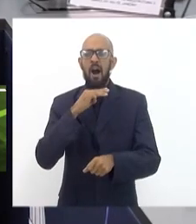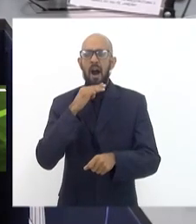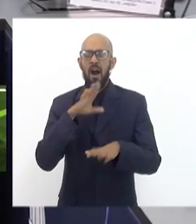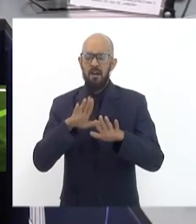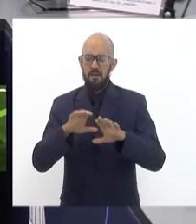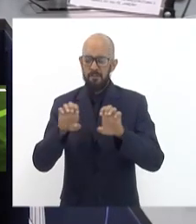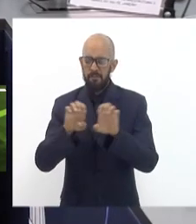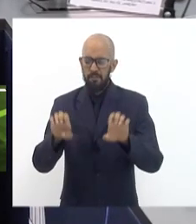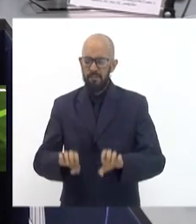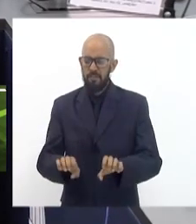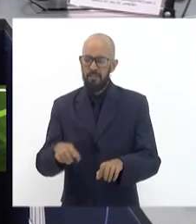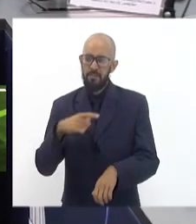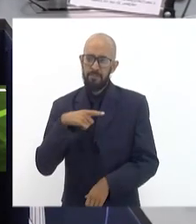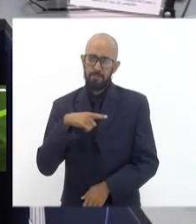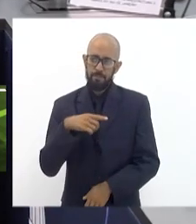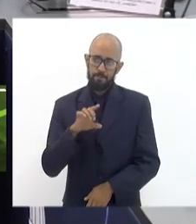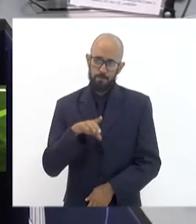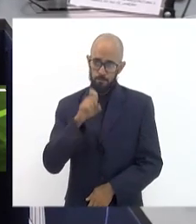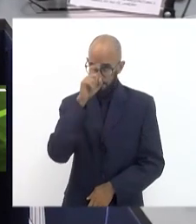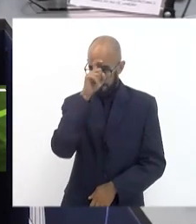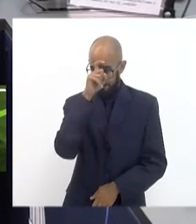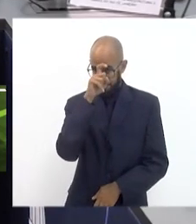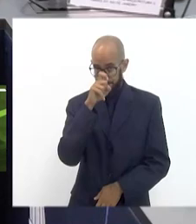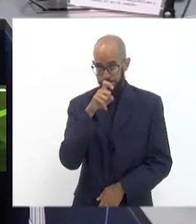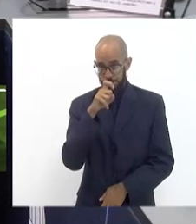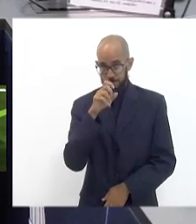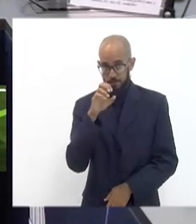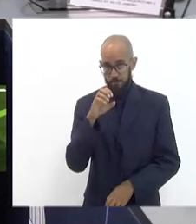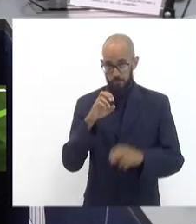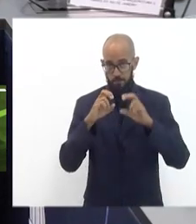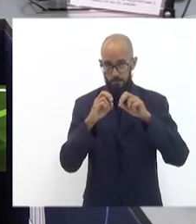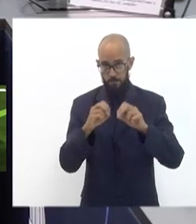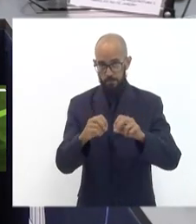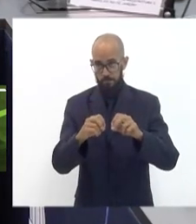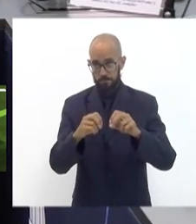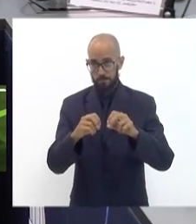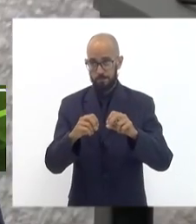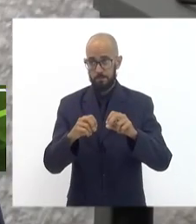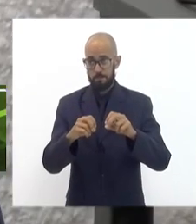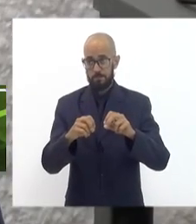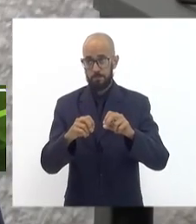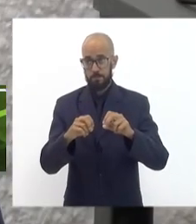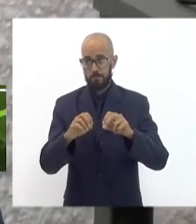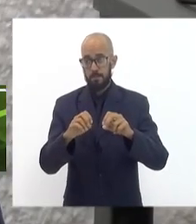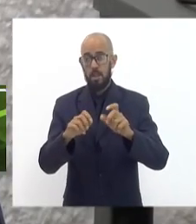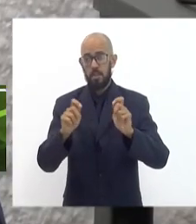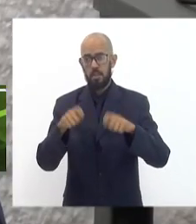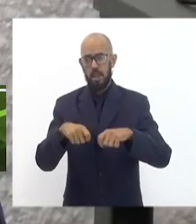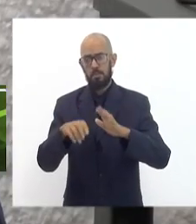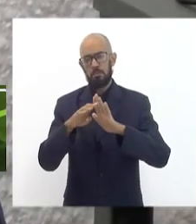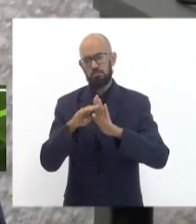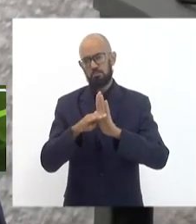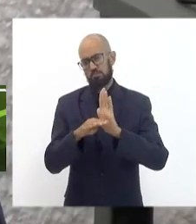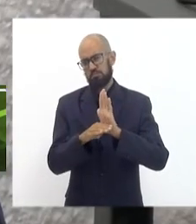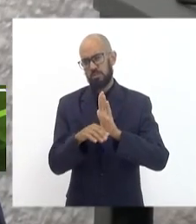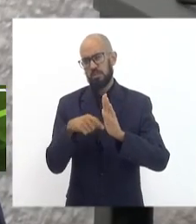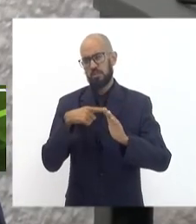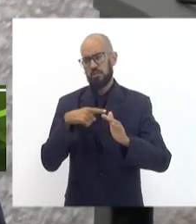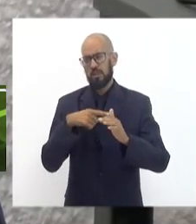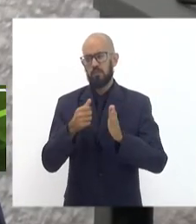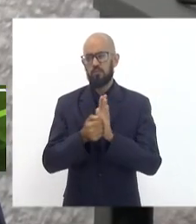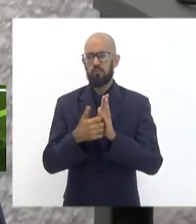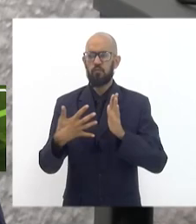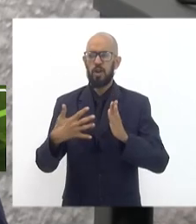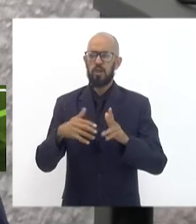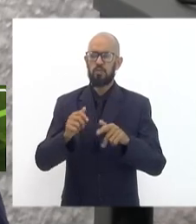Ótica só tem um hospital de Oncologia se recuperando é mais eu posso listar são muitos projetos e o João tá